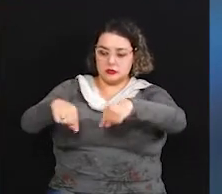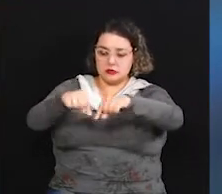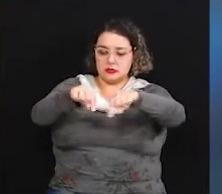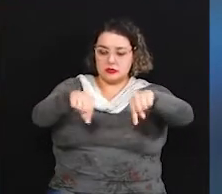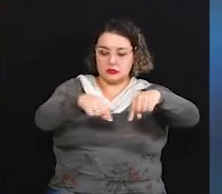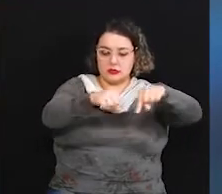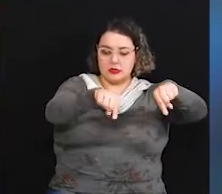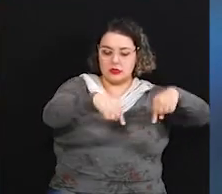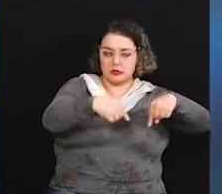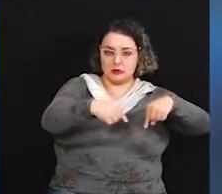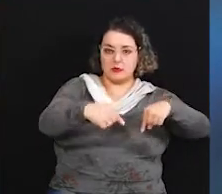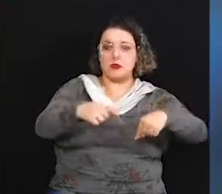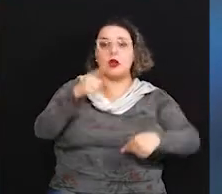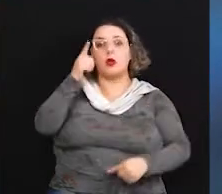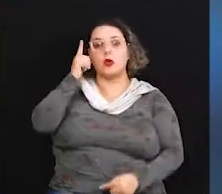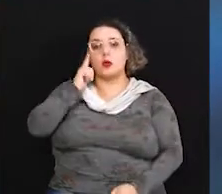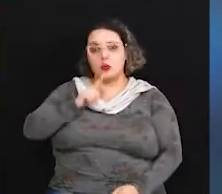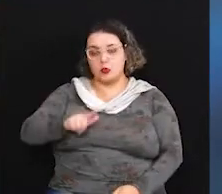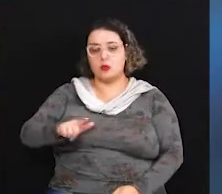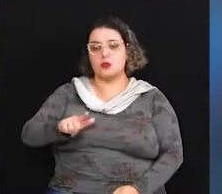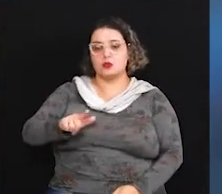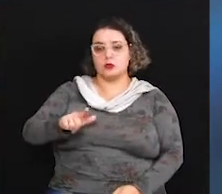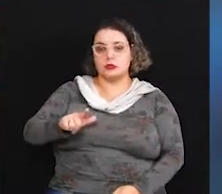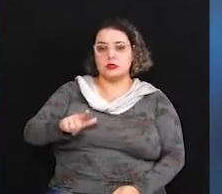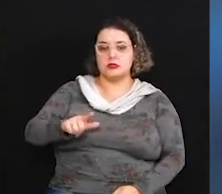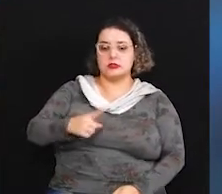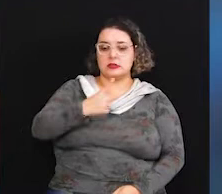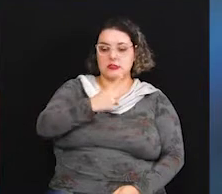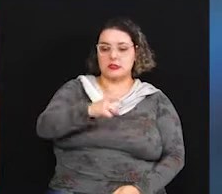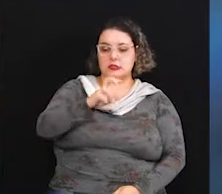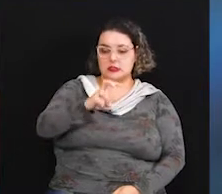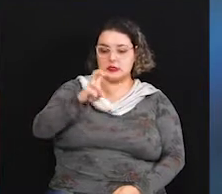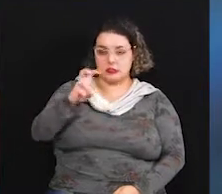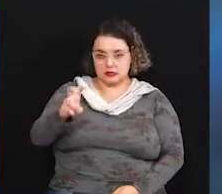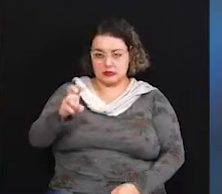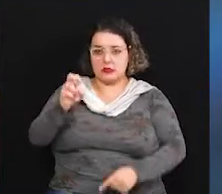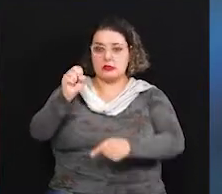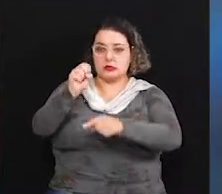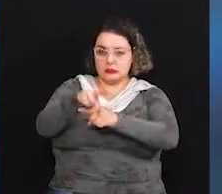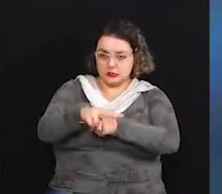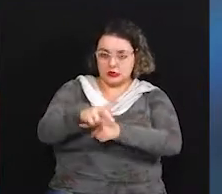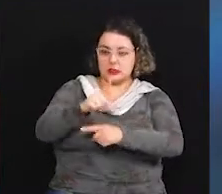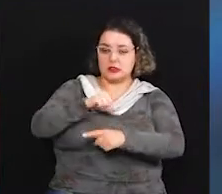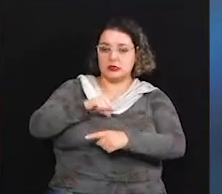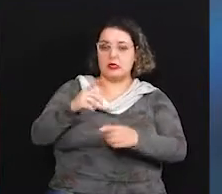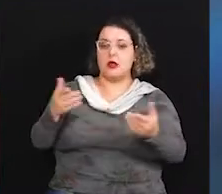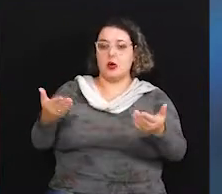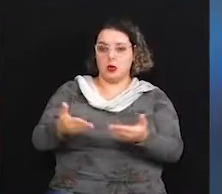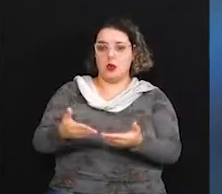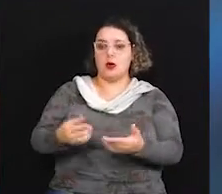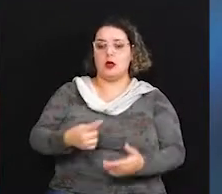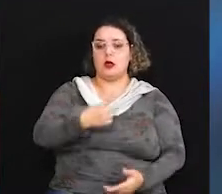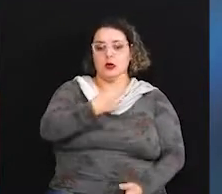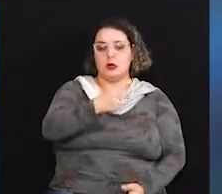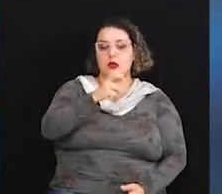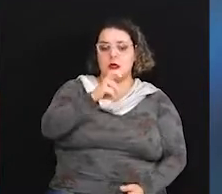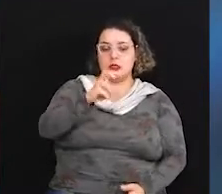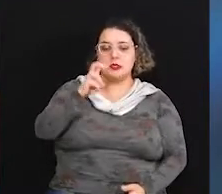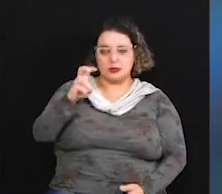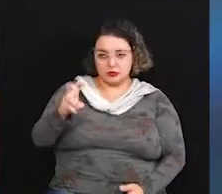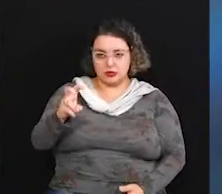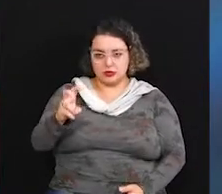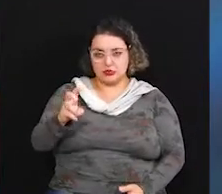nós tínhamos para conseguir chegar nesses 155 vagas que temos hoje. E hoje temos